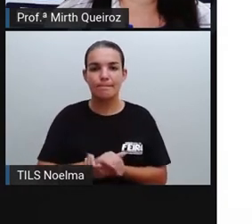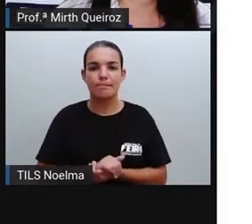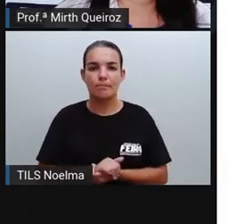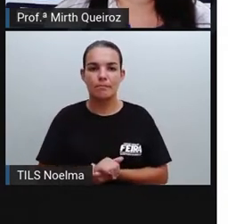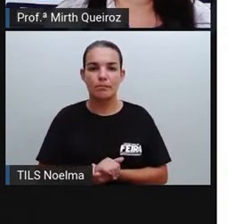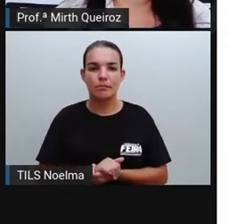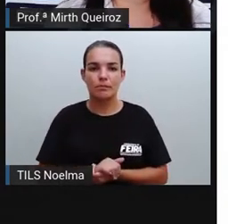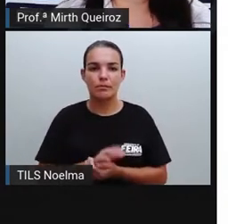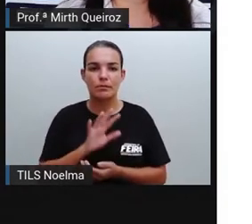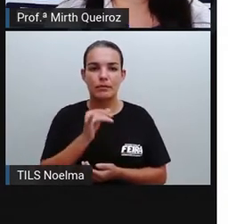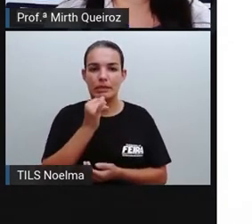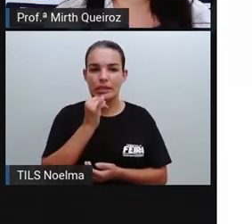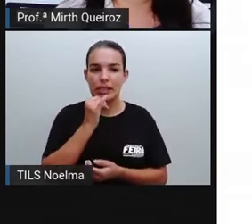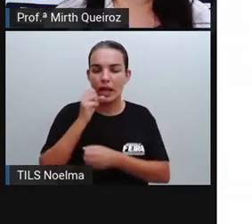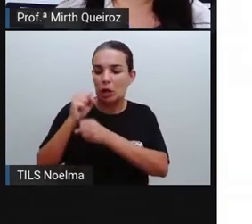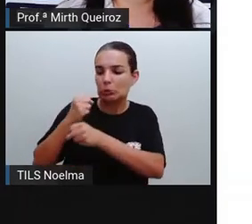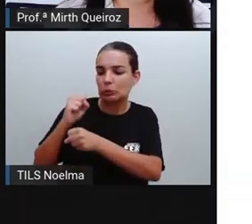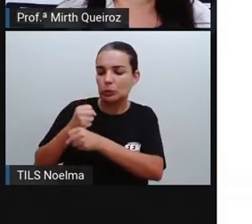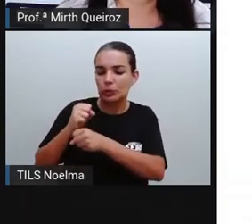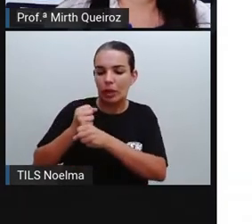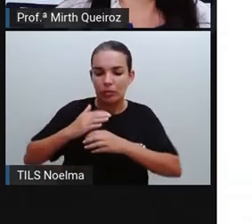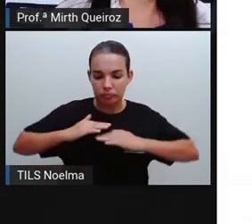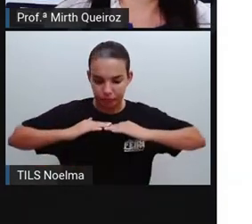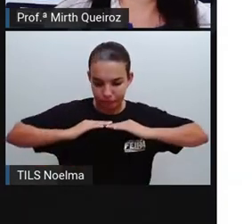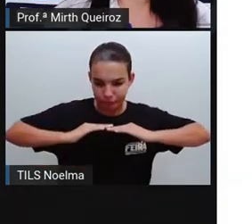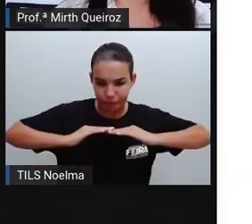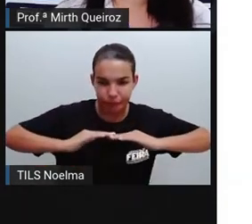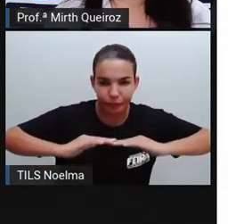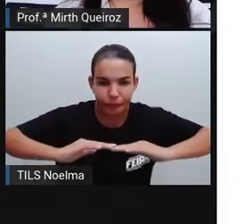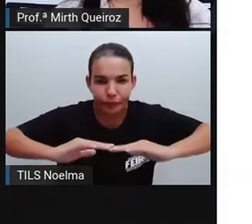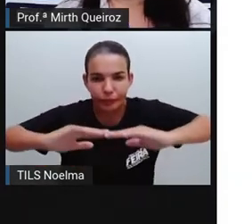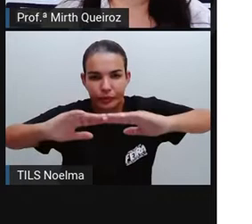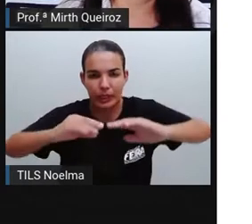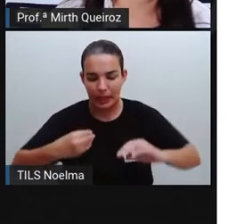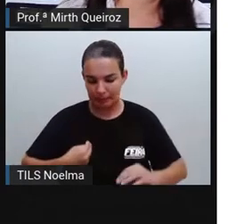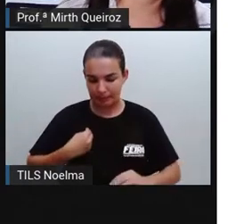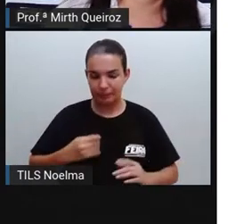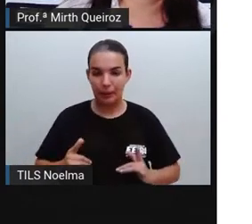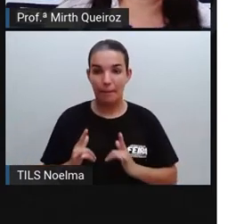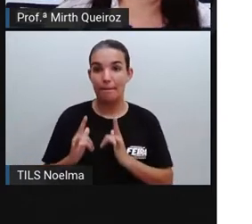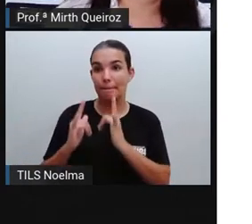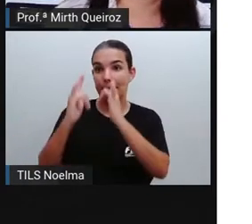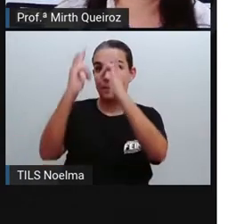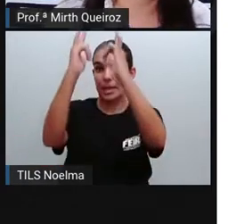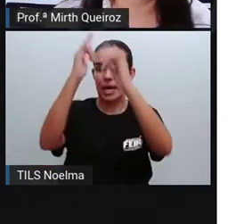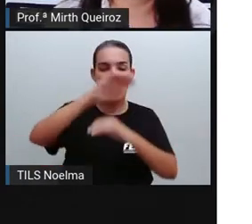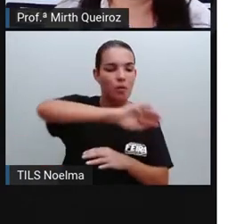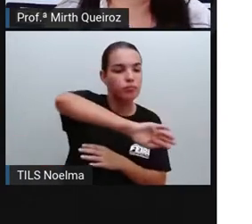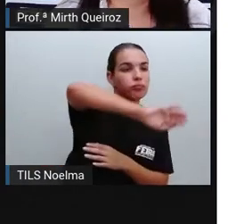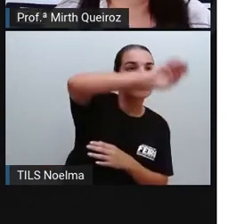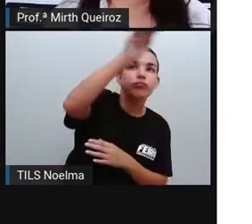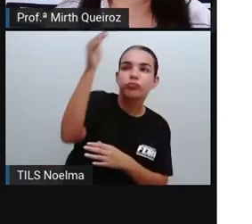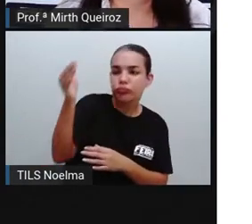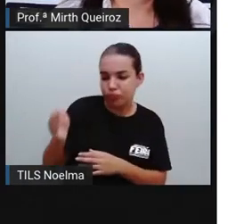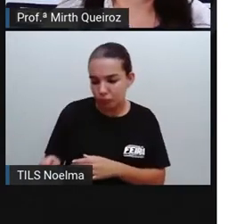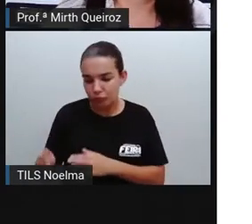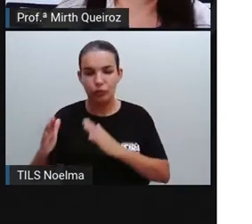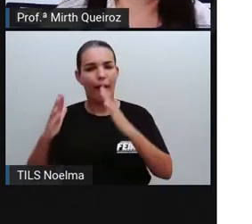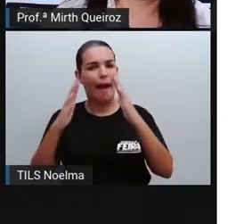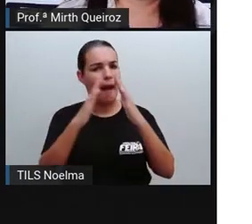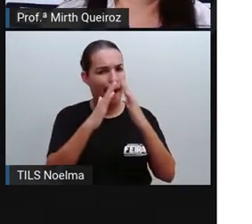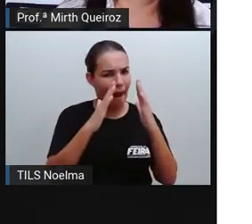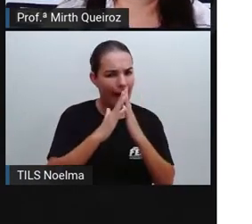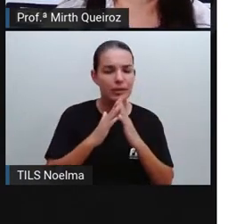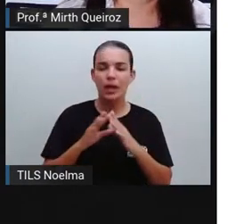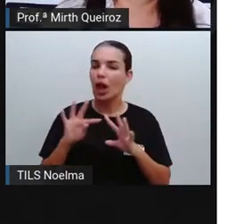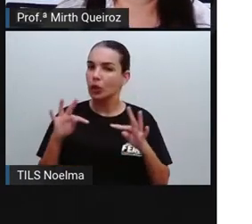por exemplo, a construção de estradas, né? Presença de prédios, de uma ponte, de casas. Tudo isso